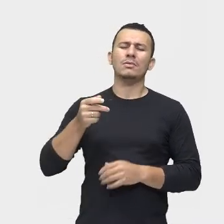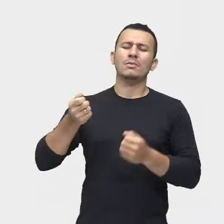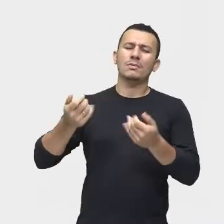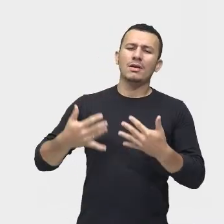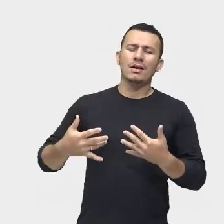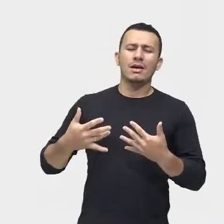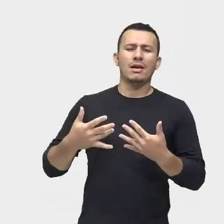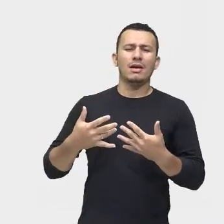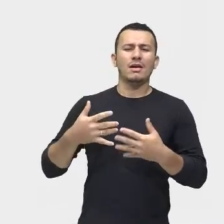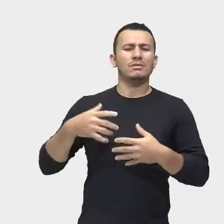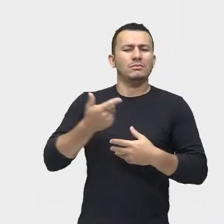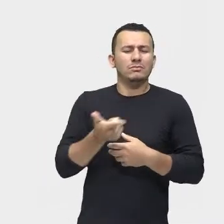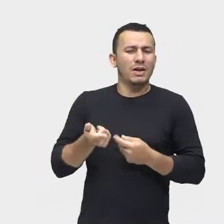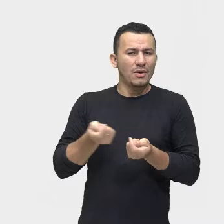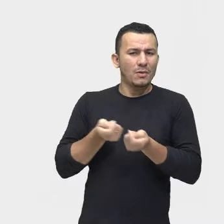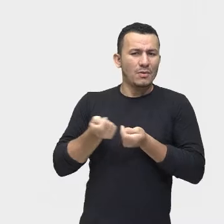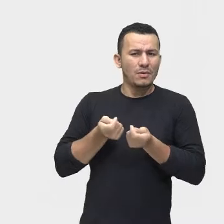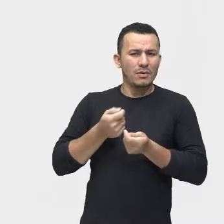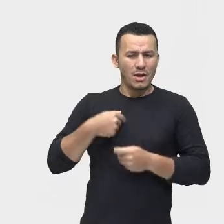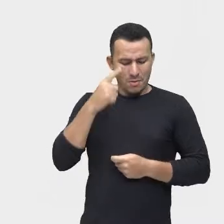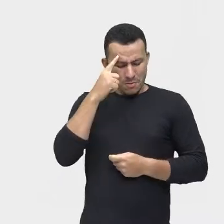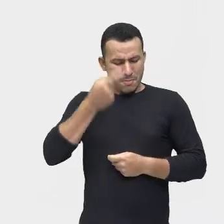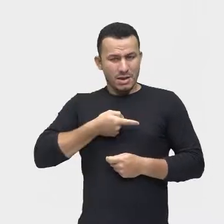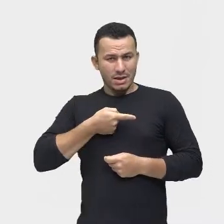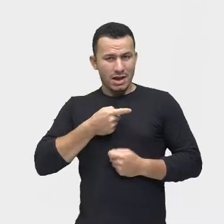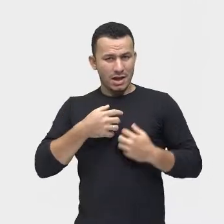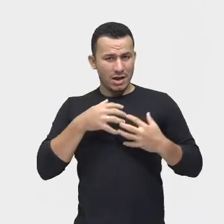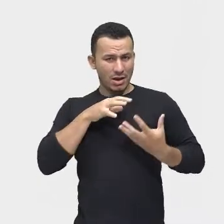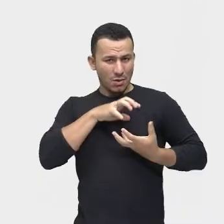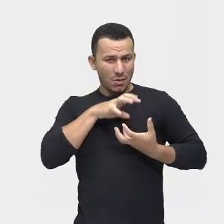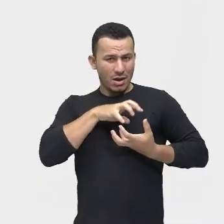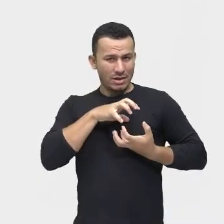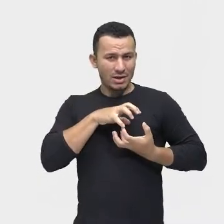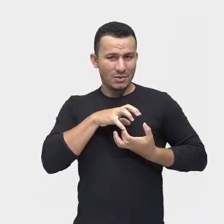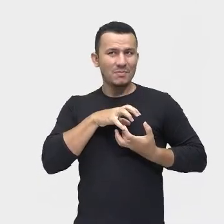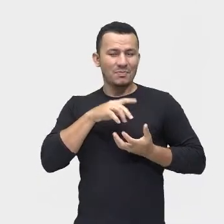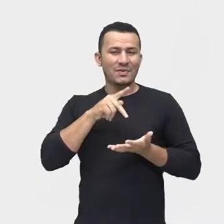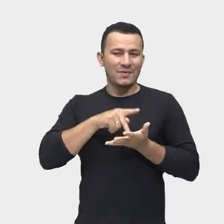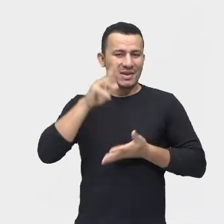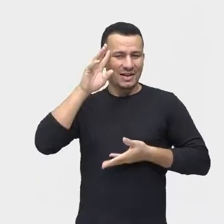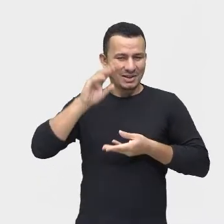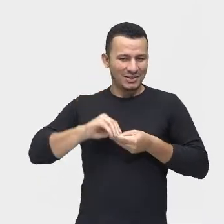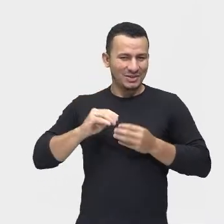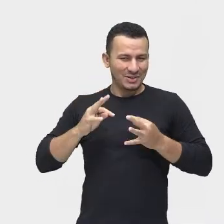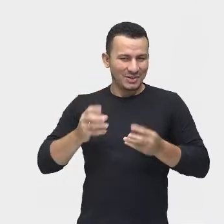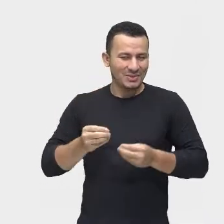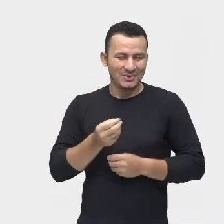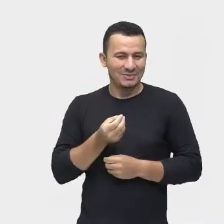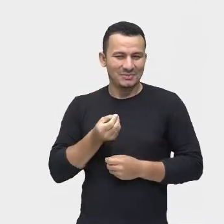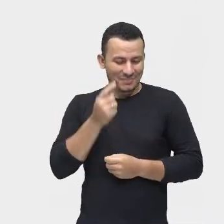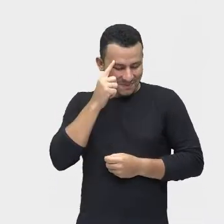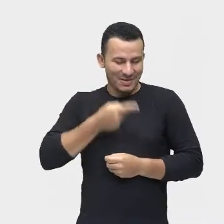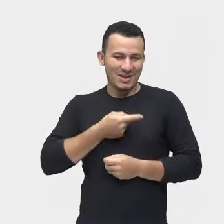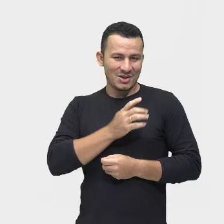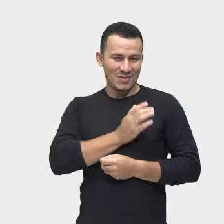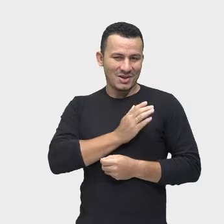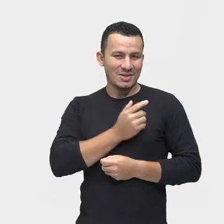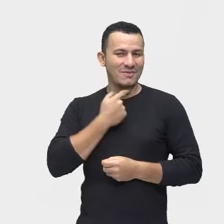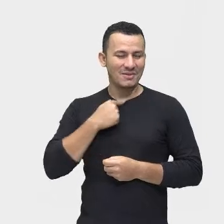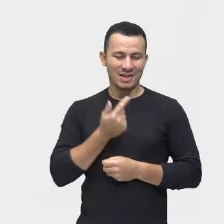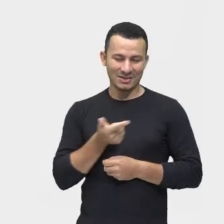é involuntário. Eu também não mando no meu coração. Em todos os sentidos, a gente não manda no coração mesmo. O músculo